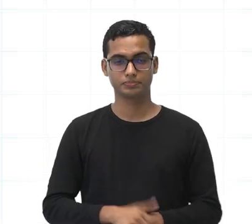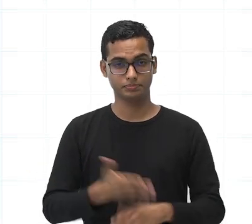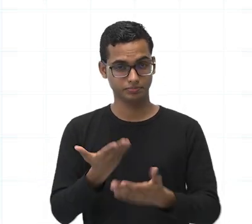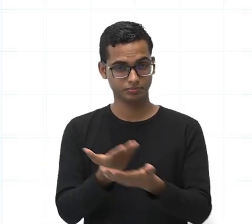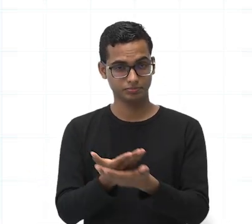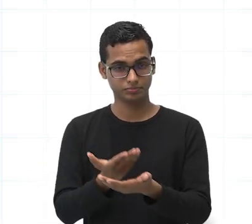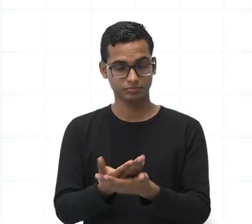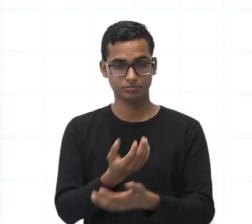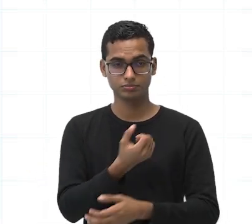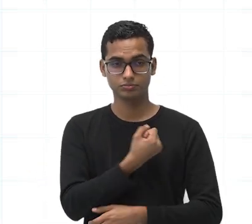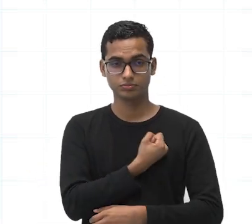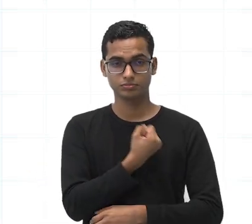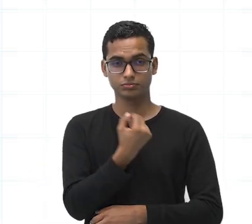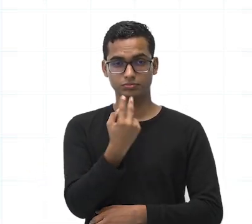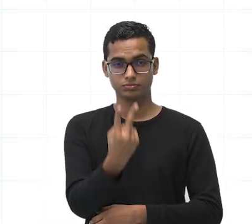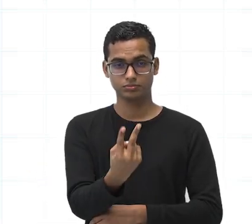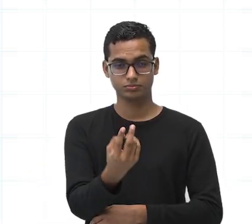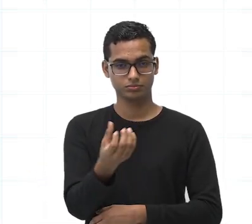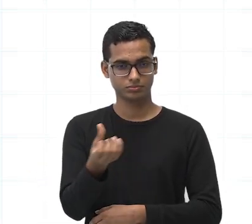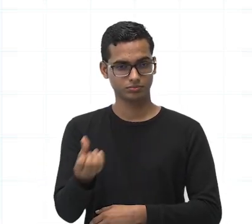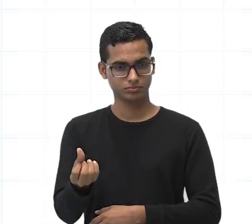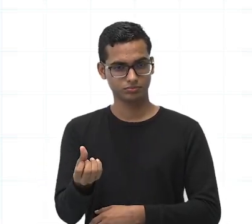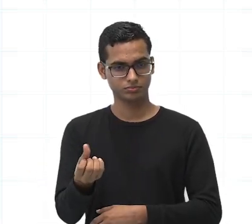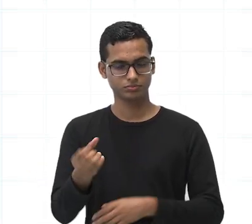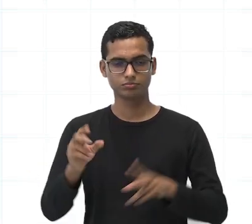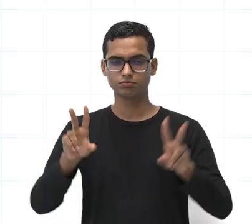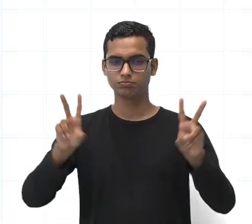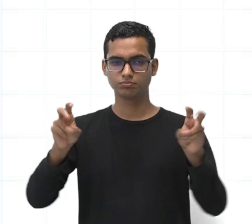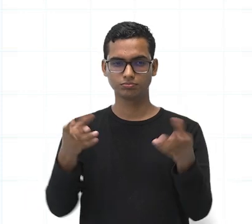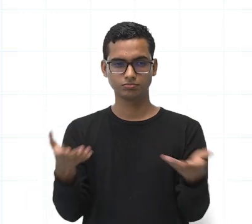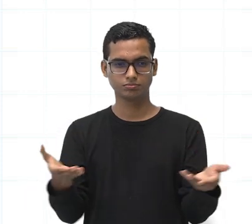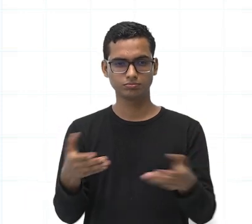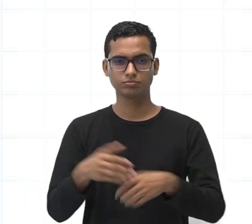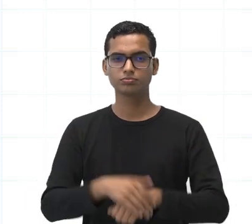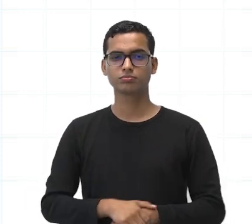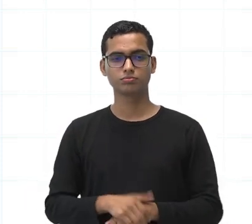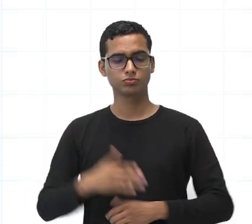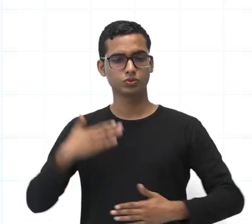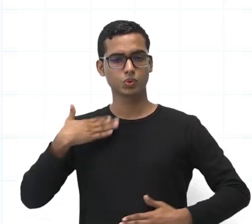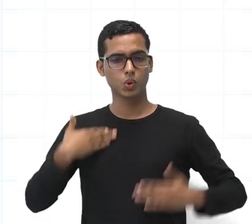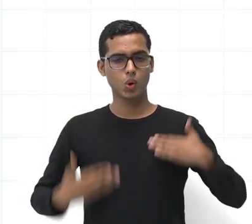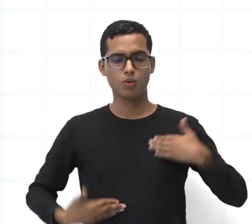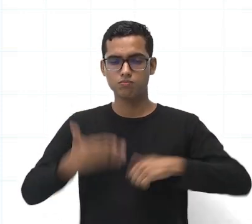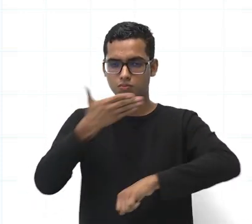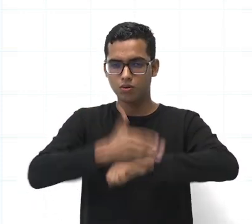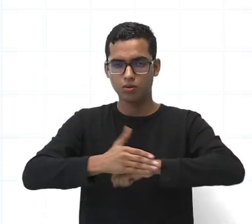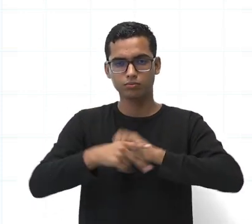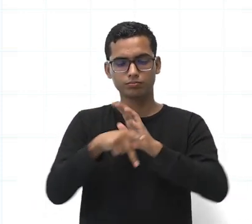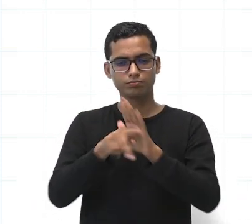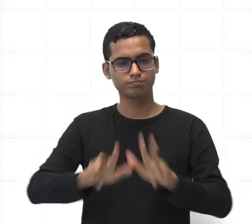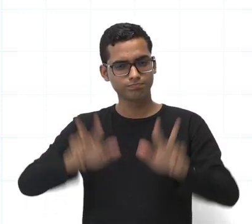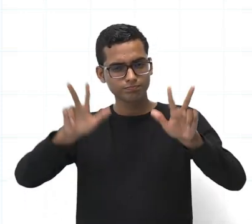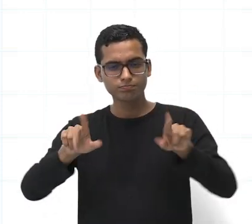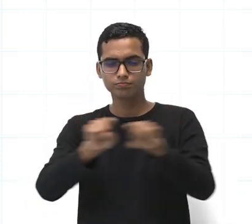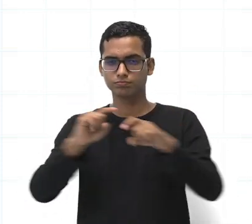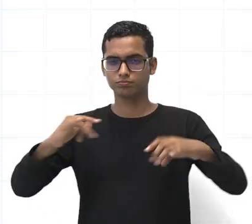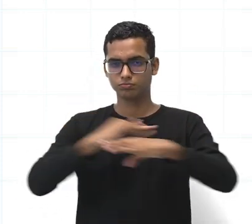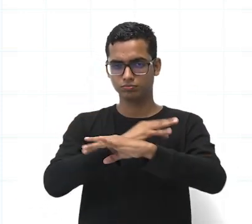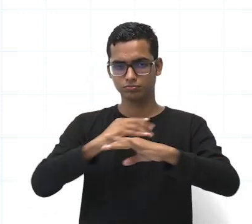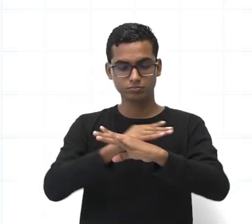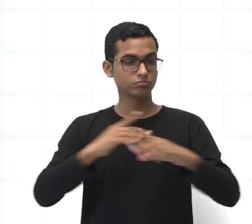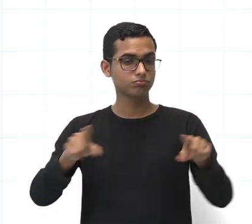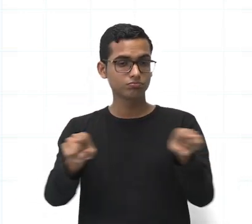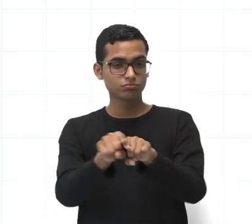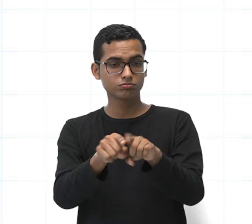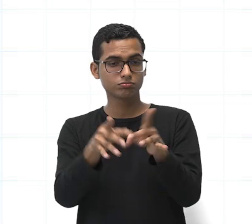hoje é a nossa aula 26. O nosso objeto de conhecimento é práticas corporais de aventura urbana e